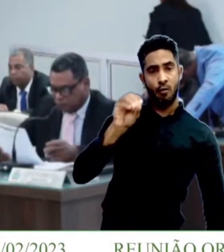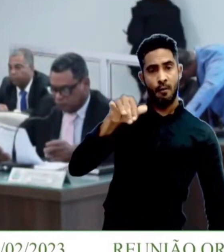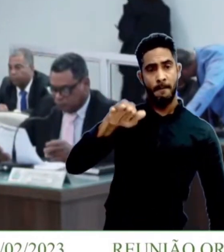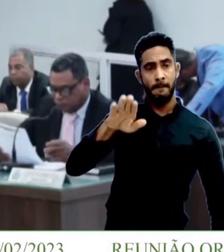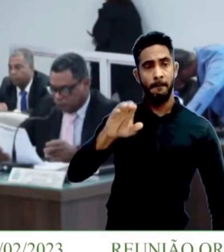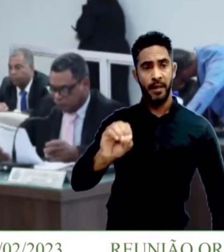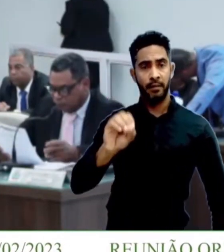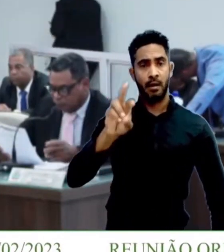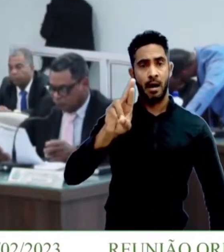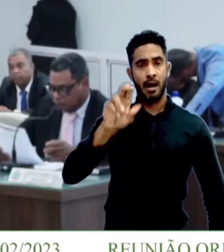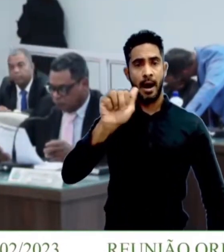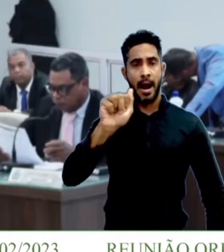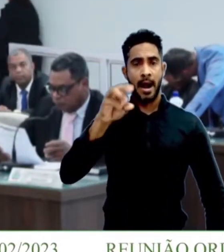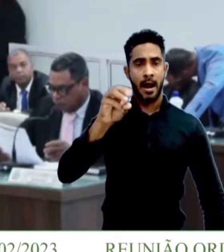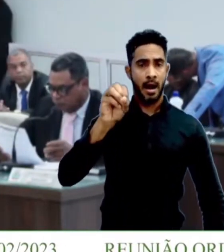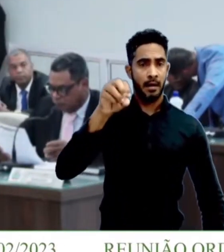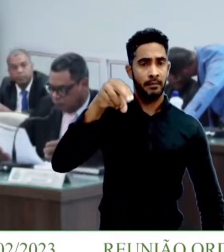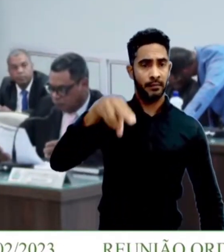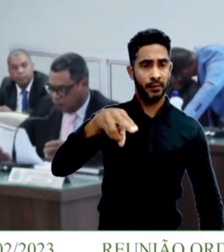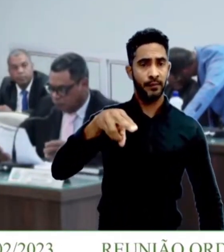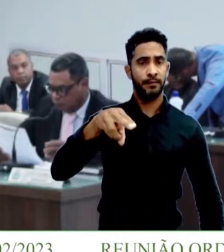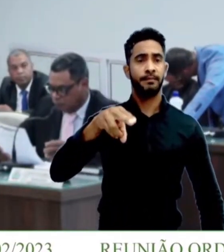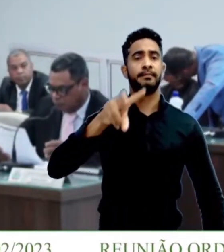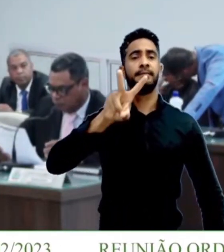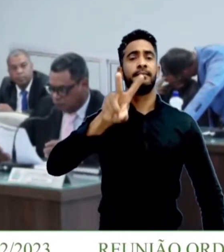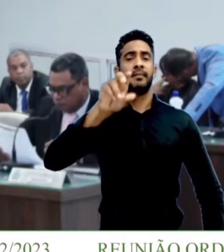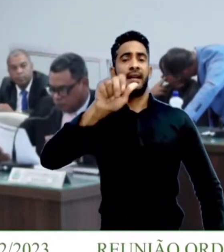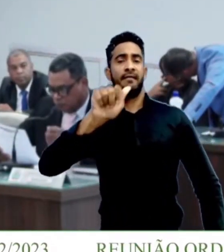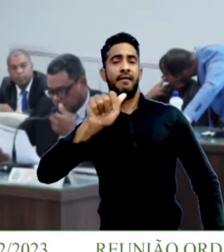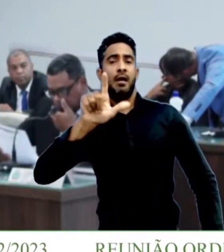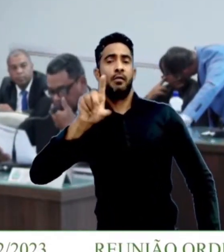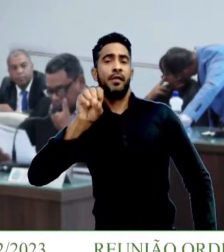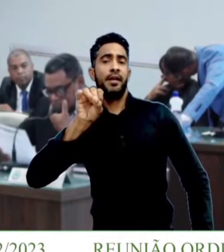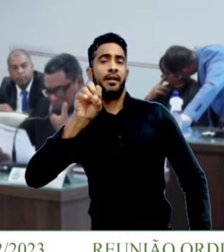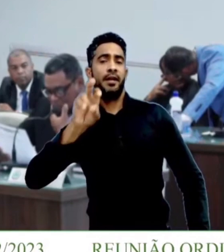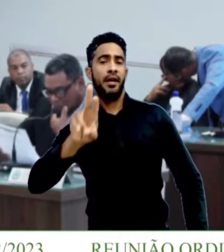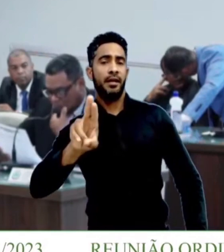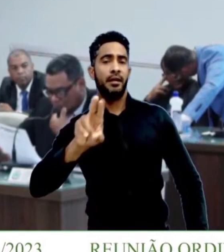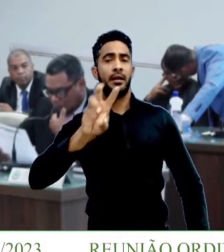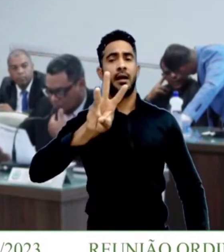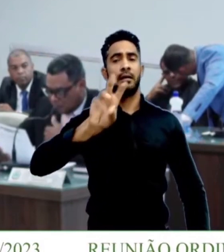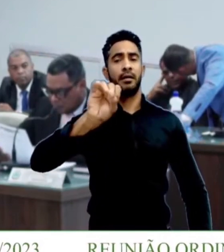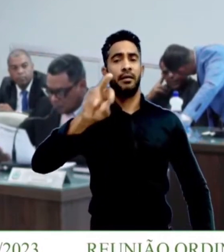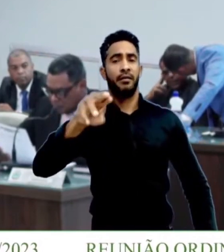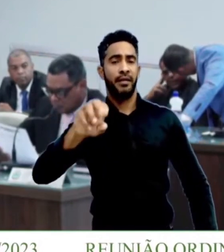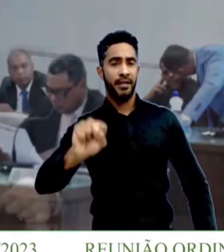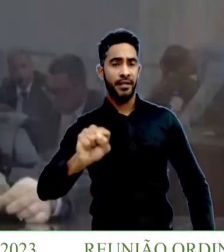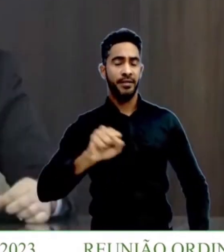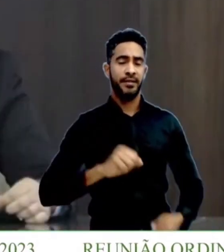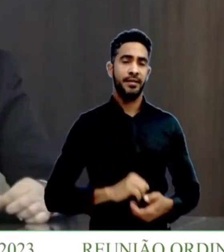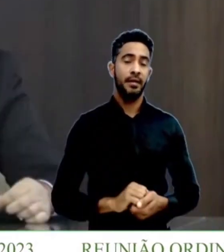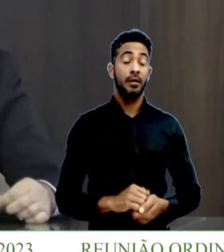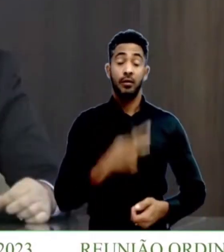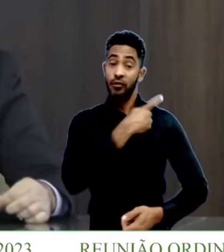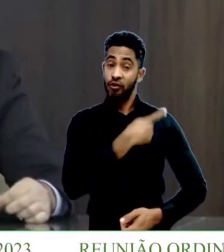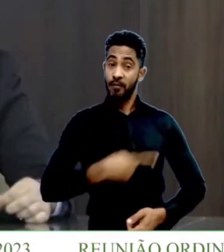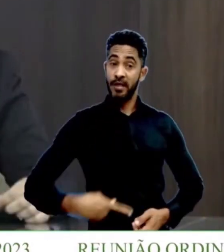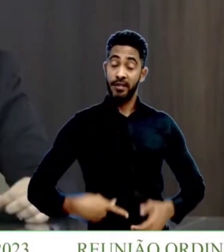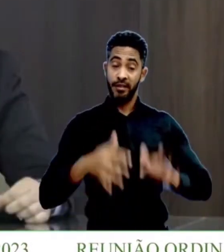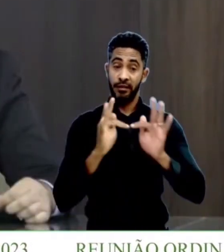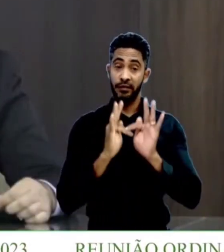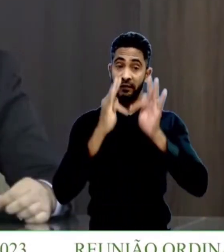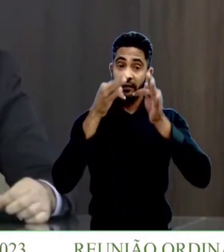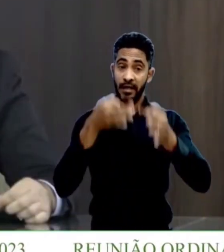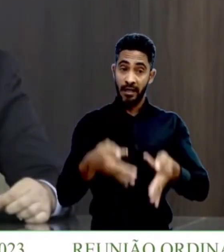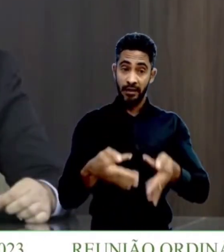Bem, Ramon Alexandre Araújo, Valdeir dos Santos Silva e Willis Carlos Lopes. O senhor presidente encerra a